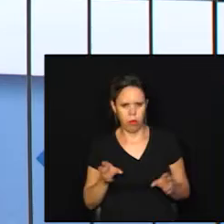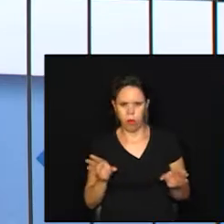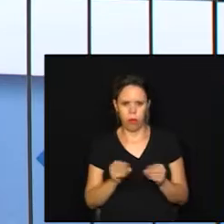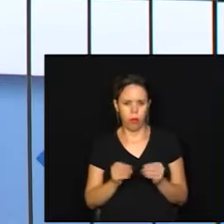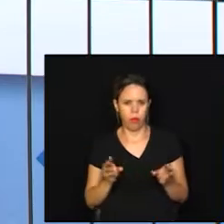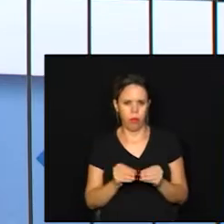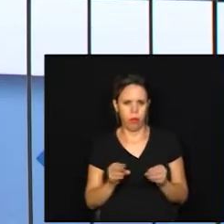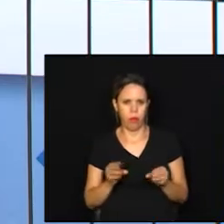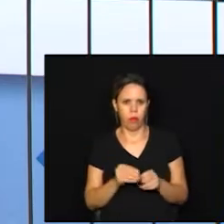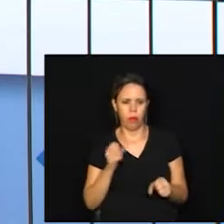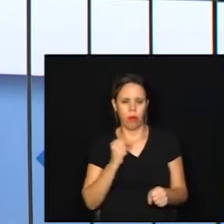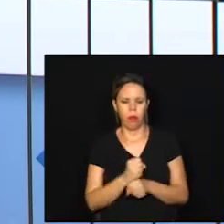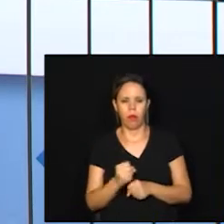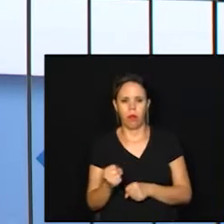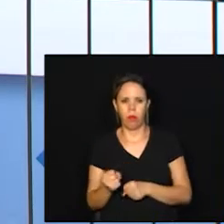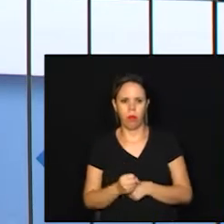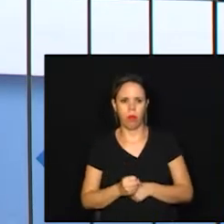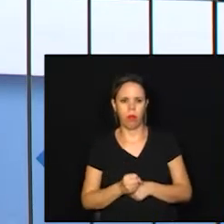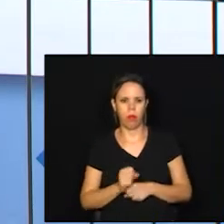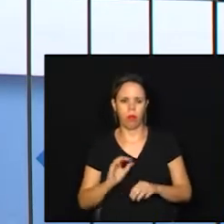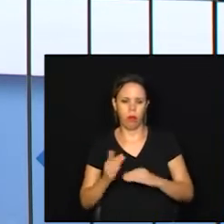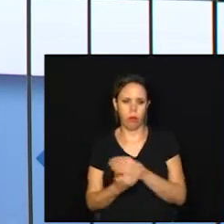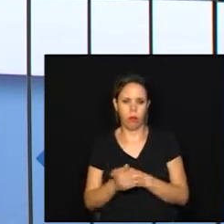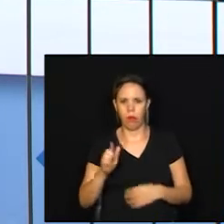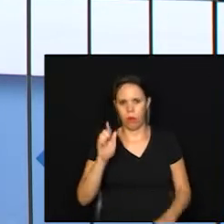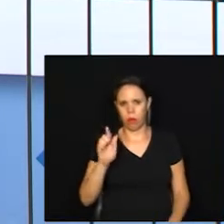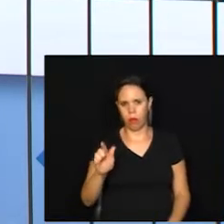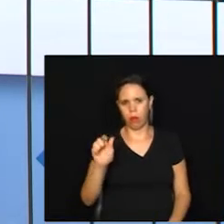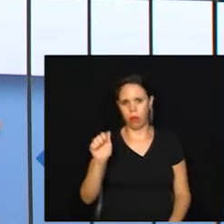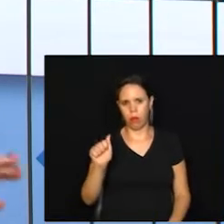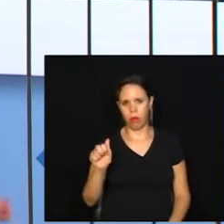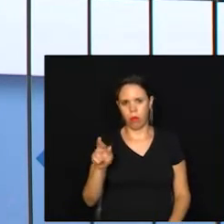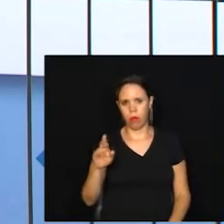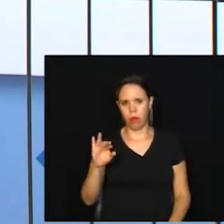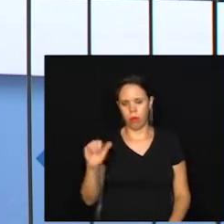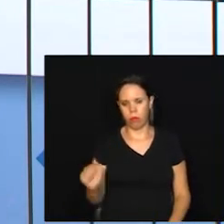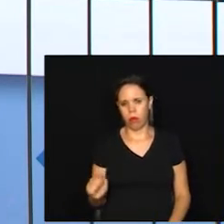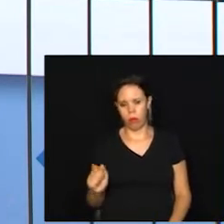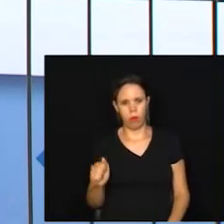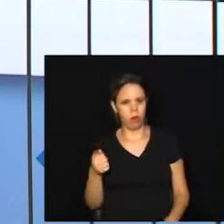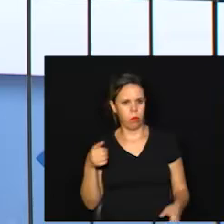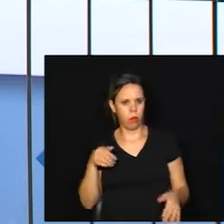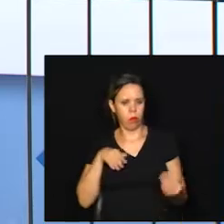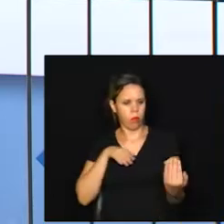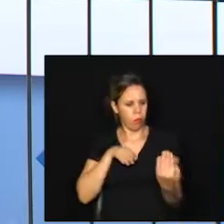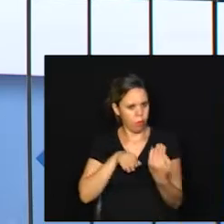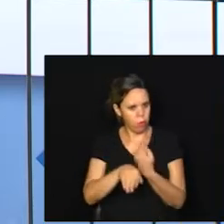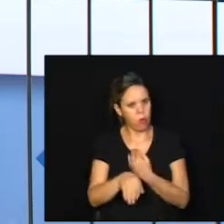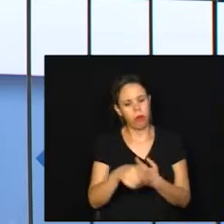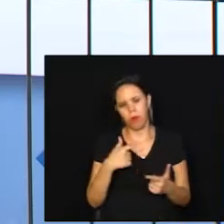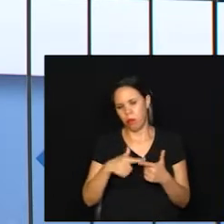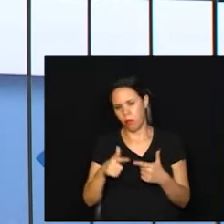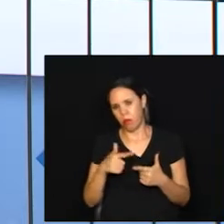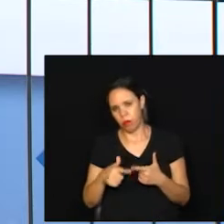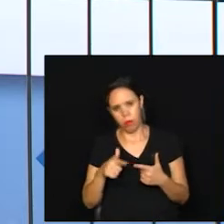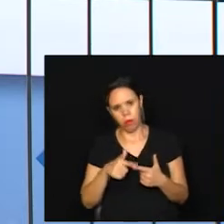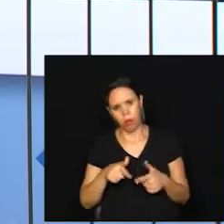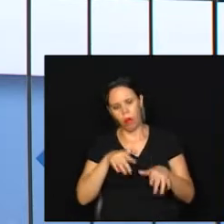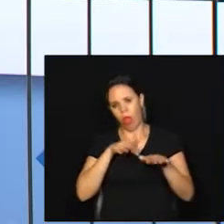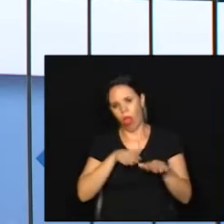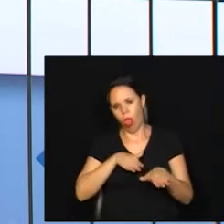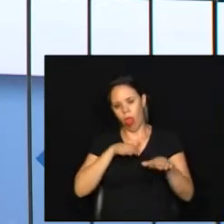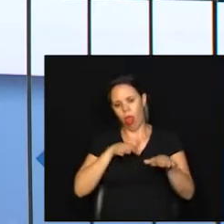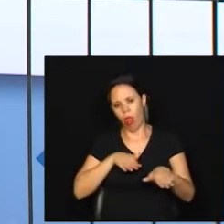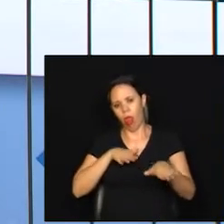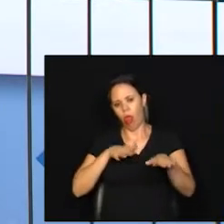da obra ali na região do Jardim Garcia. Quem passa por ali ultimamente está tendo bastante problema com o trânsito. Nós